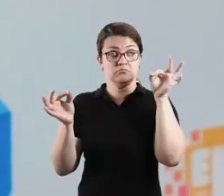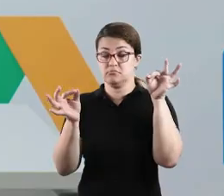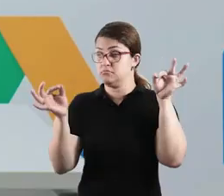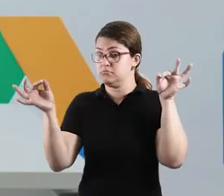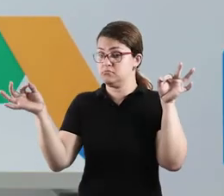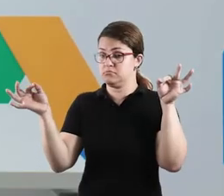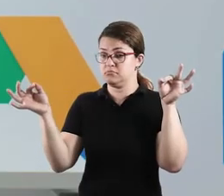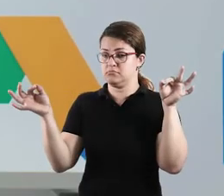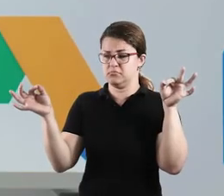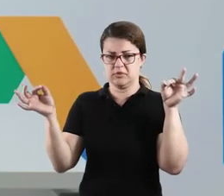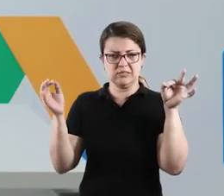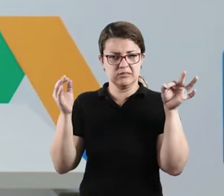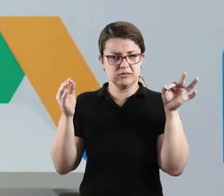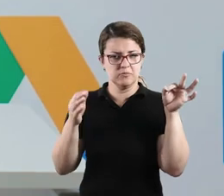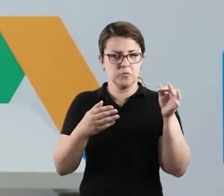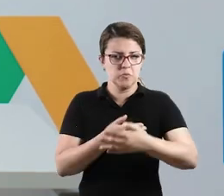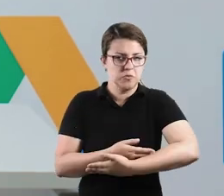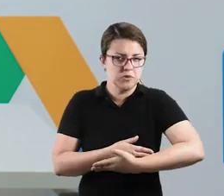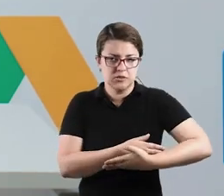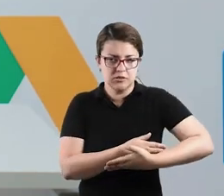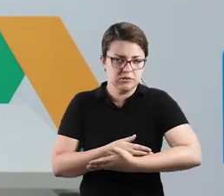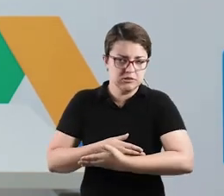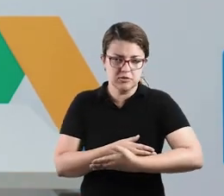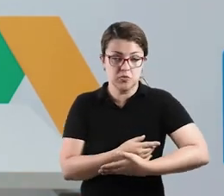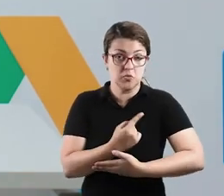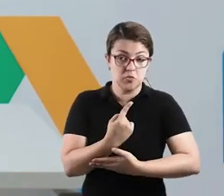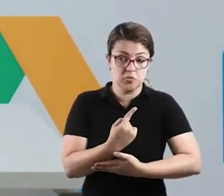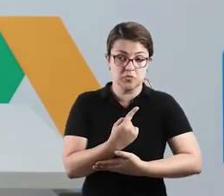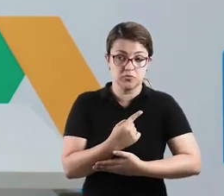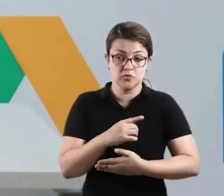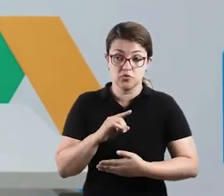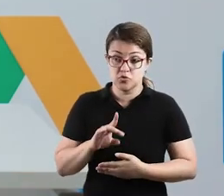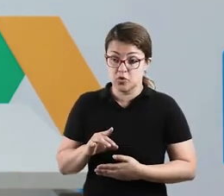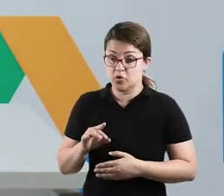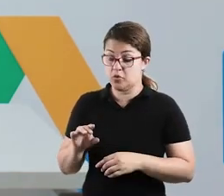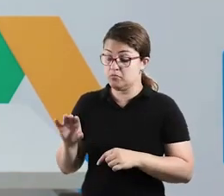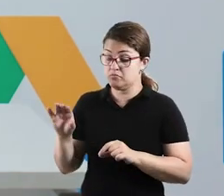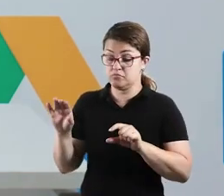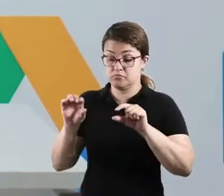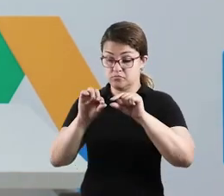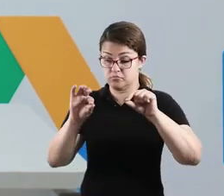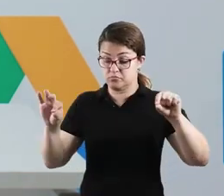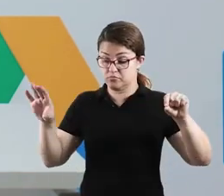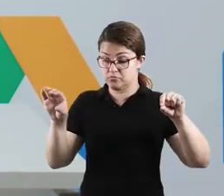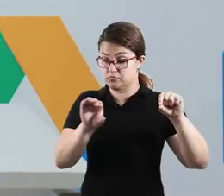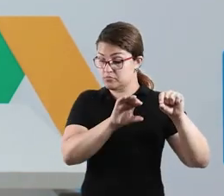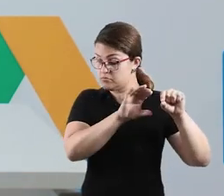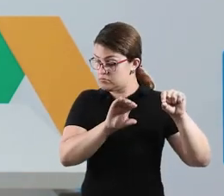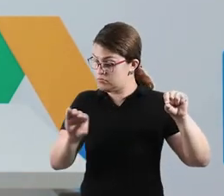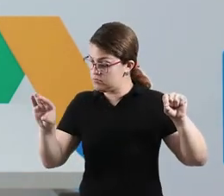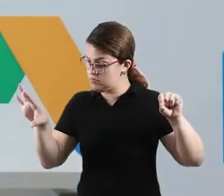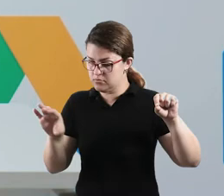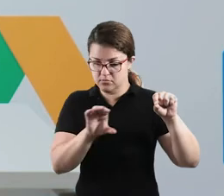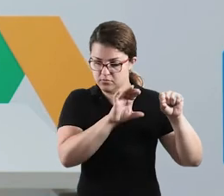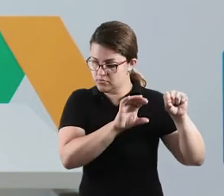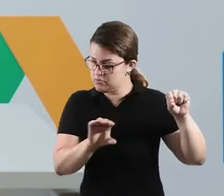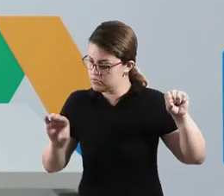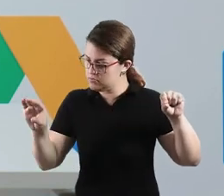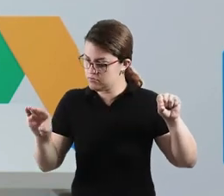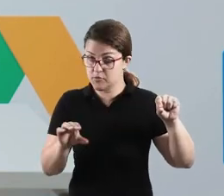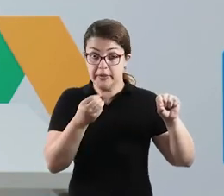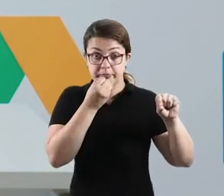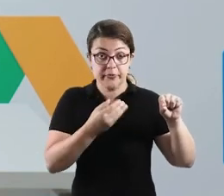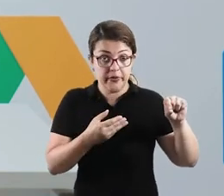casa. Para os bebezinhos do berçário 1, você pode deixar só que ele faça esse movimento, leve para um lado, leve para o outro, que já